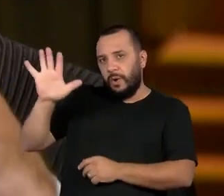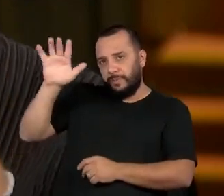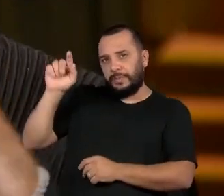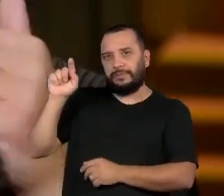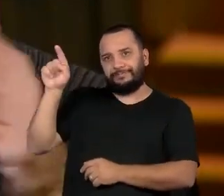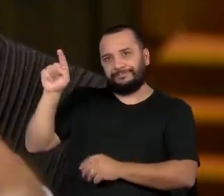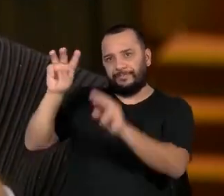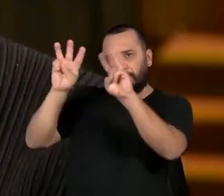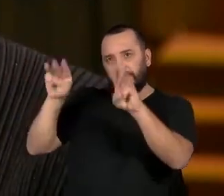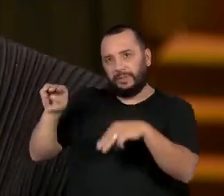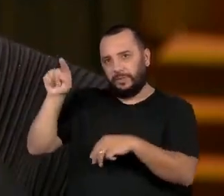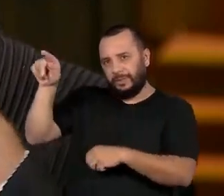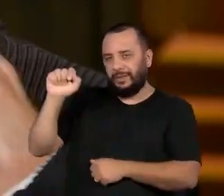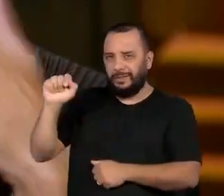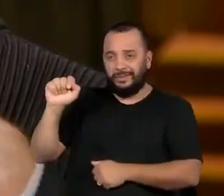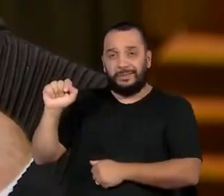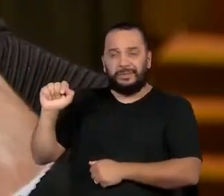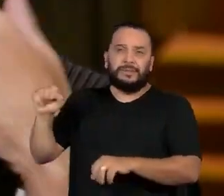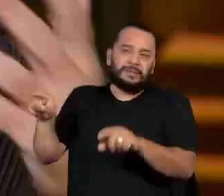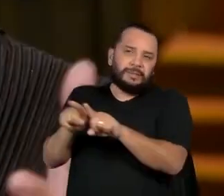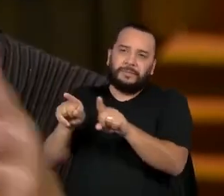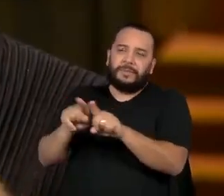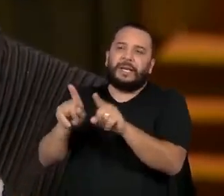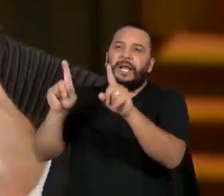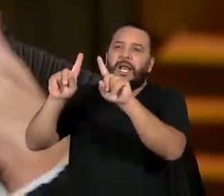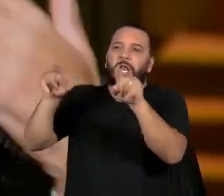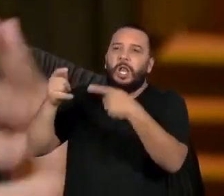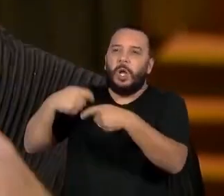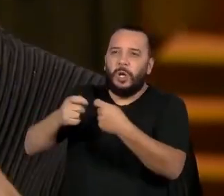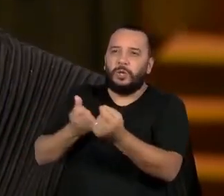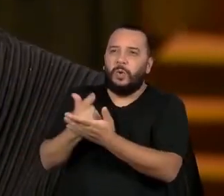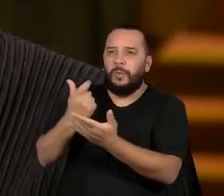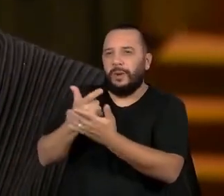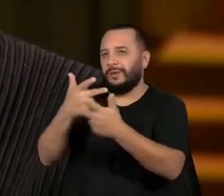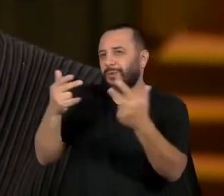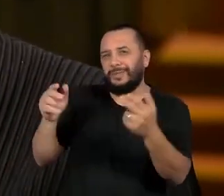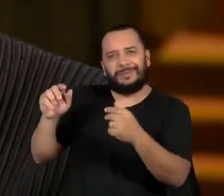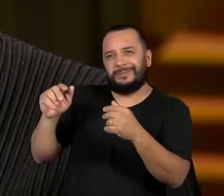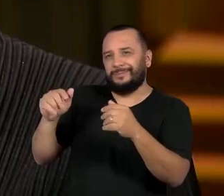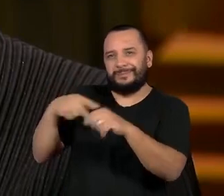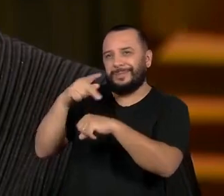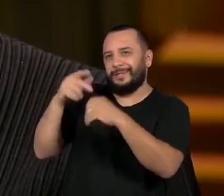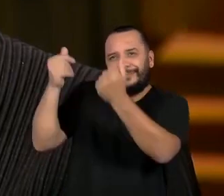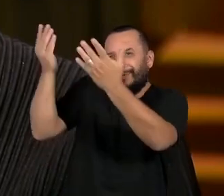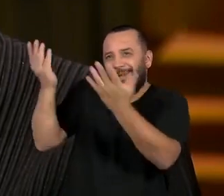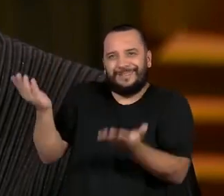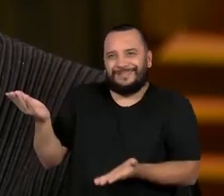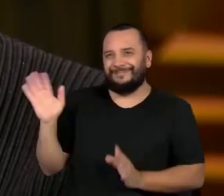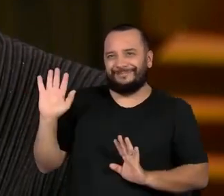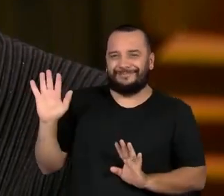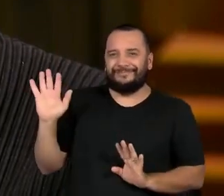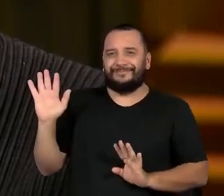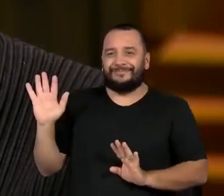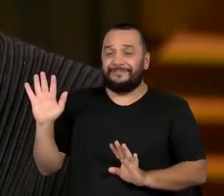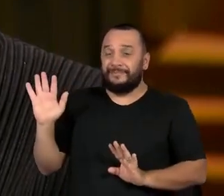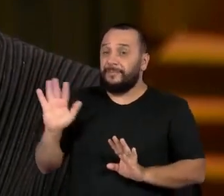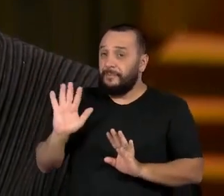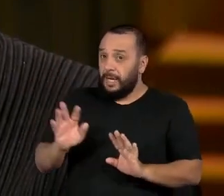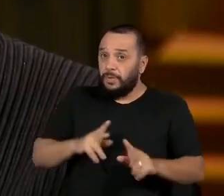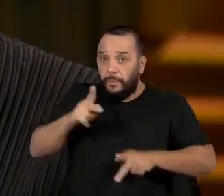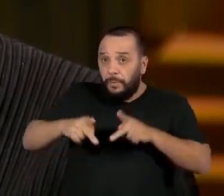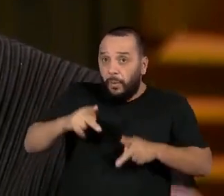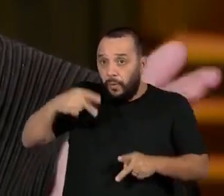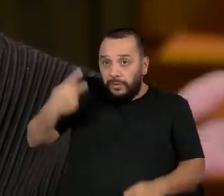coisas, Ah. ou seja, também só vai na loja do Louis Vuitton, não sei aonde, não sei o que, faz Sei. essas coisas que fazem. É, mas o povo